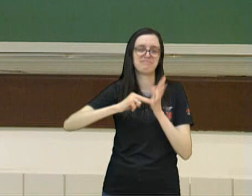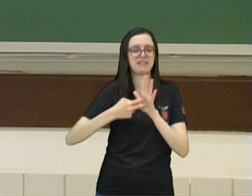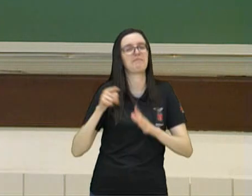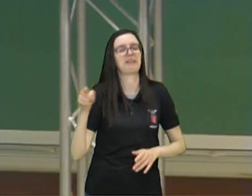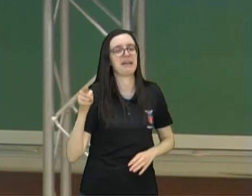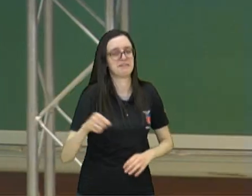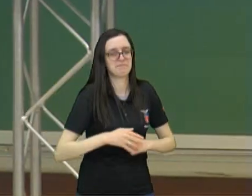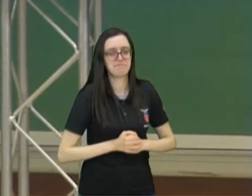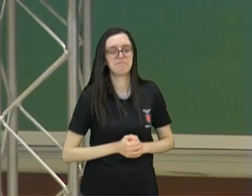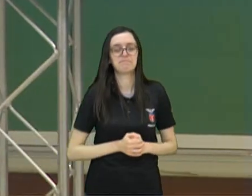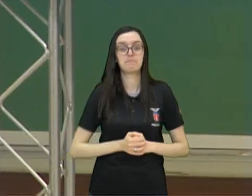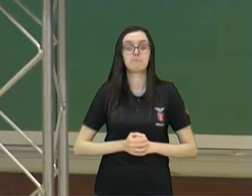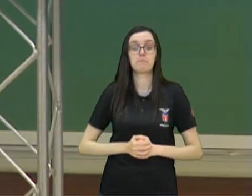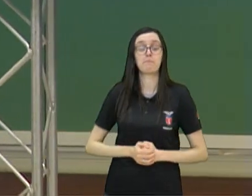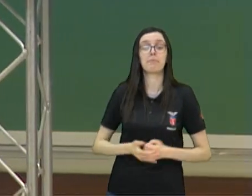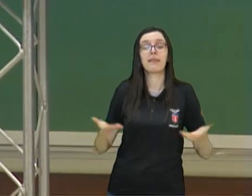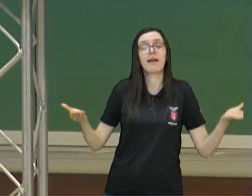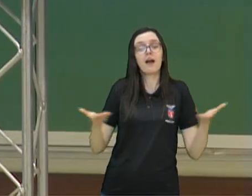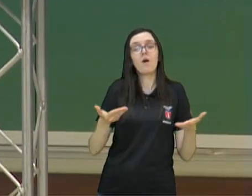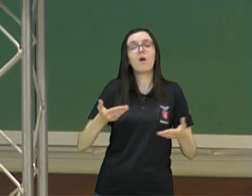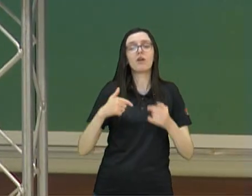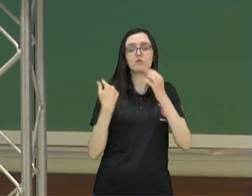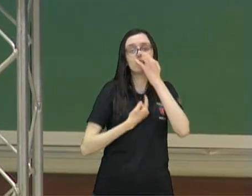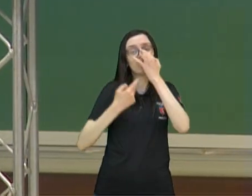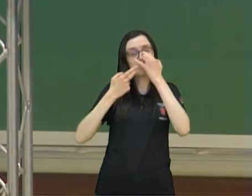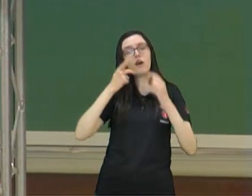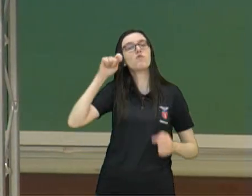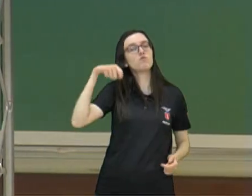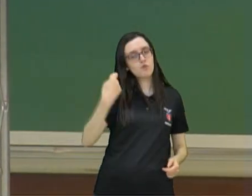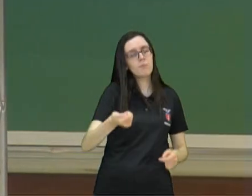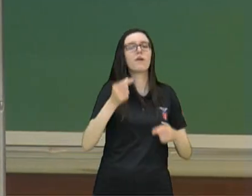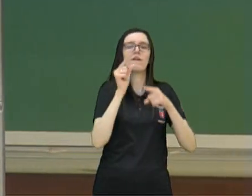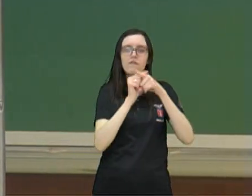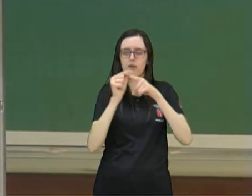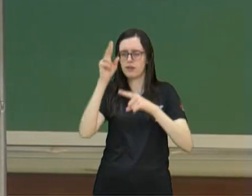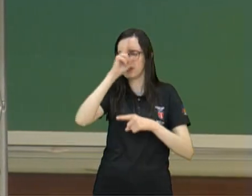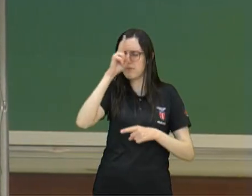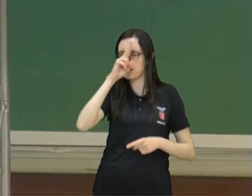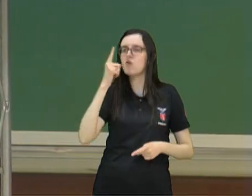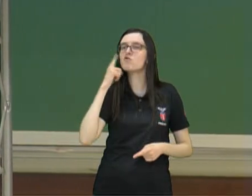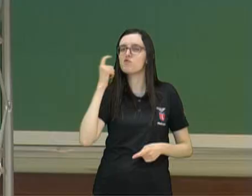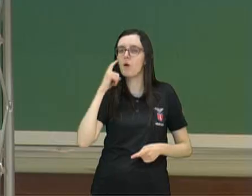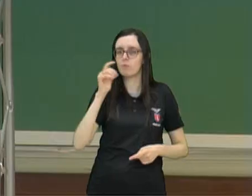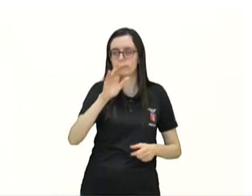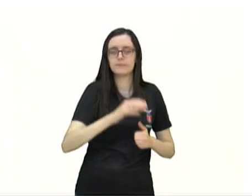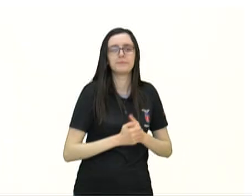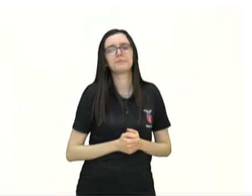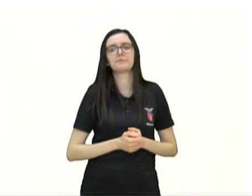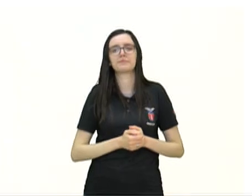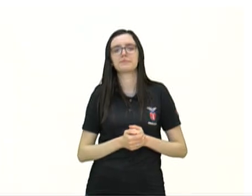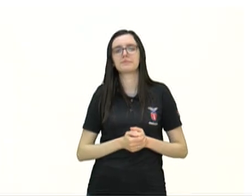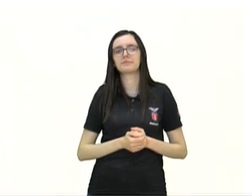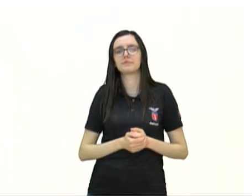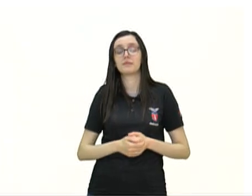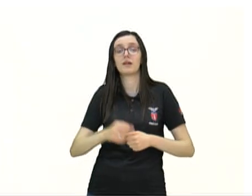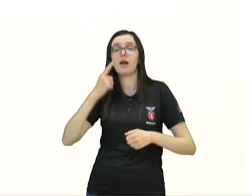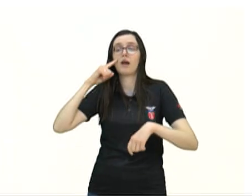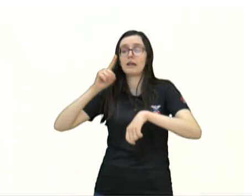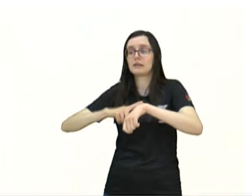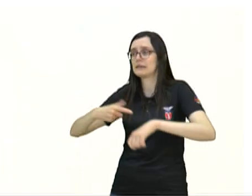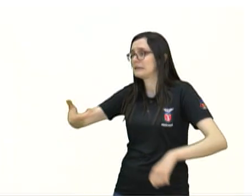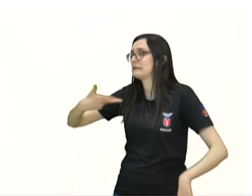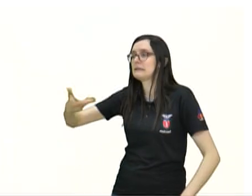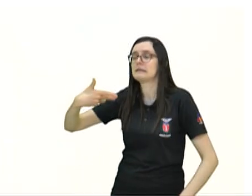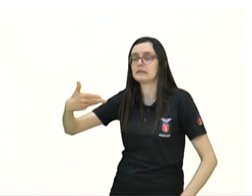ok? Então, agora falando da fonética, lembra? Os sons. Olha só, enquanto o tempo acelera e pede